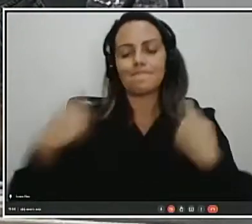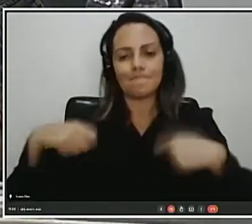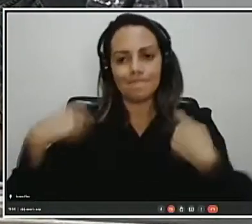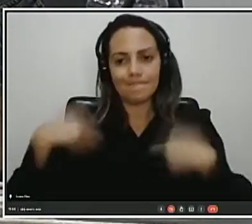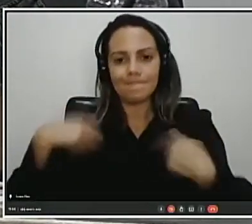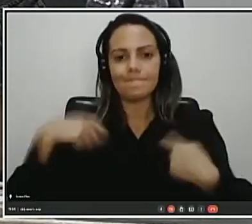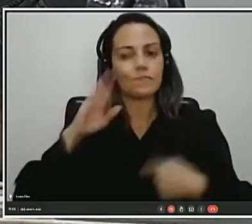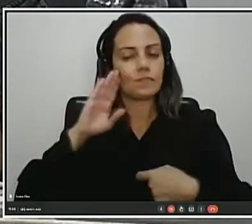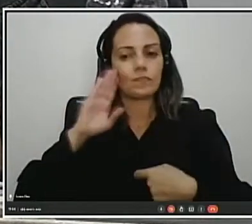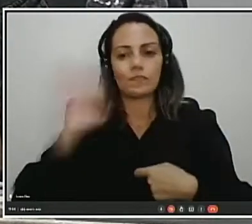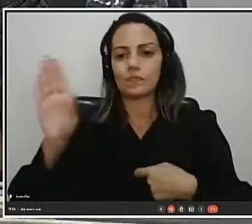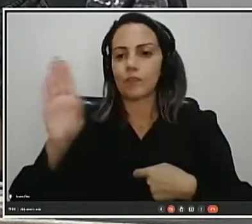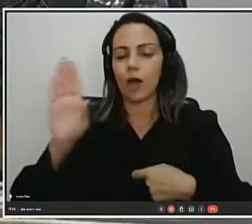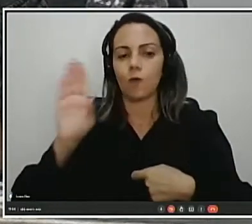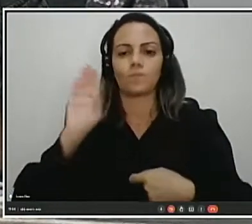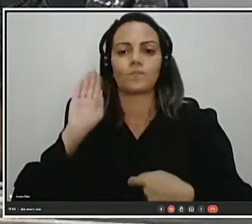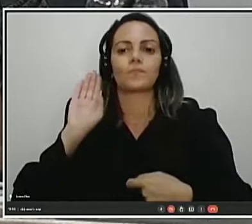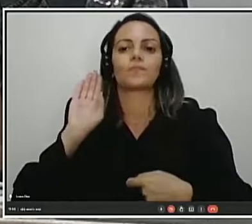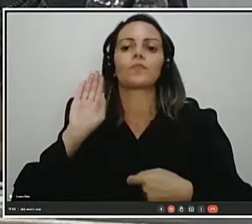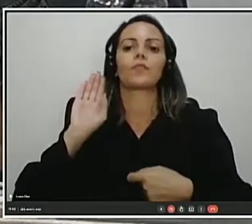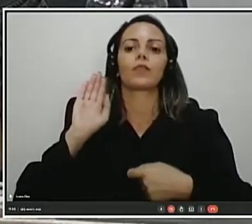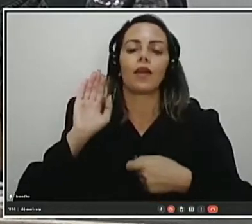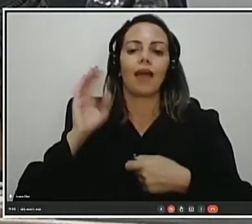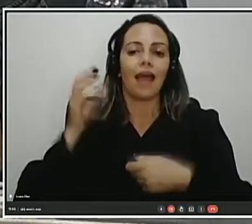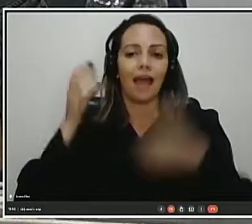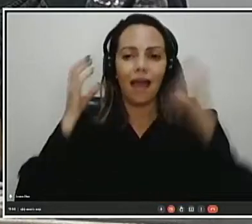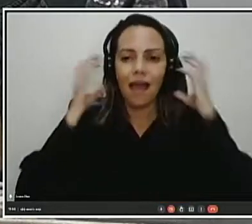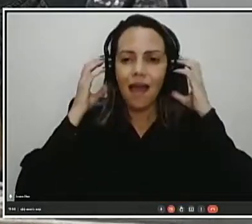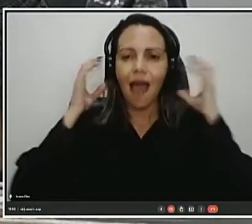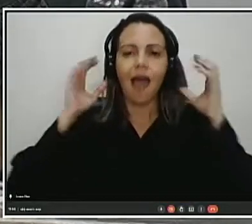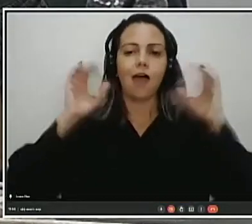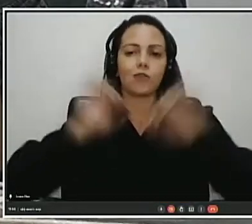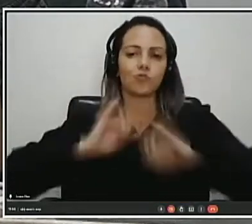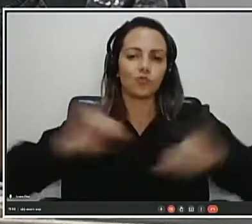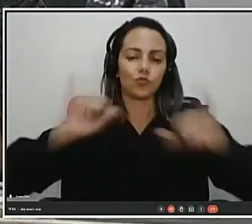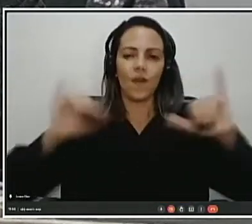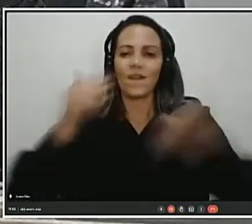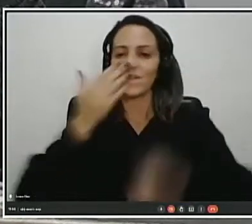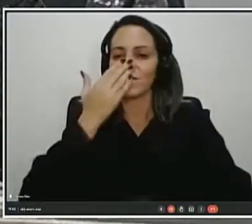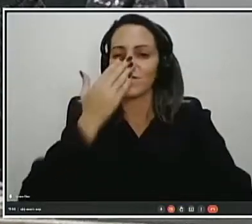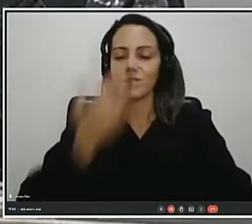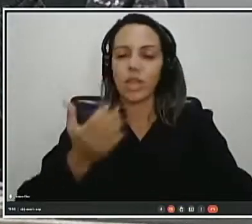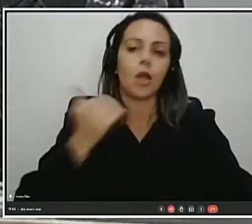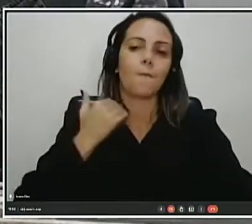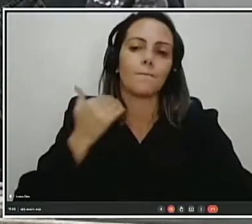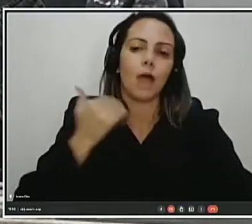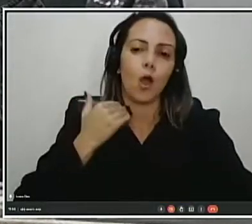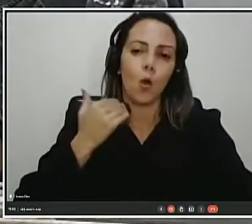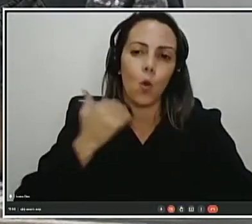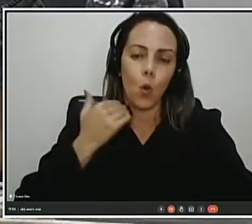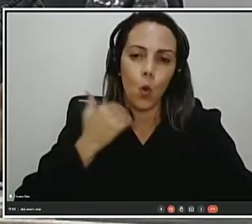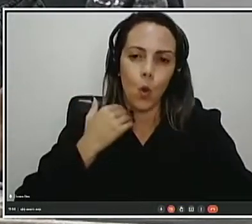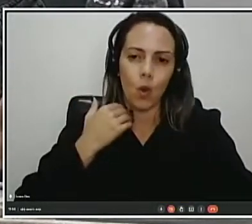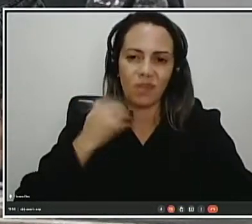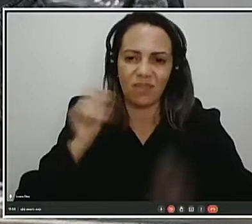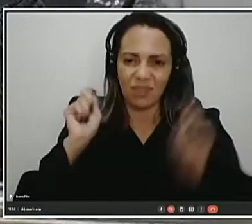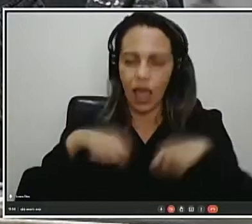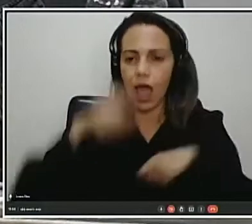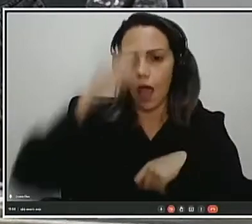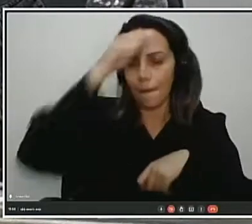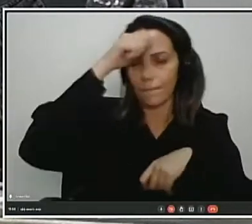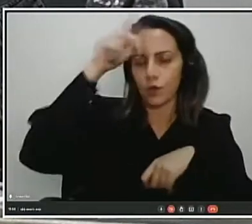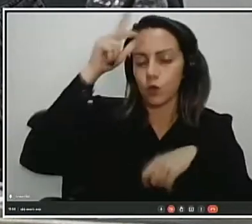setor público, em rádios e em frente aos bancos, né? Tem essa condição da prefeitura